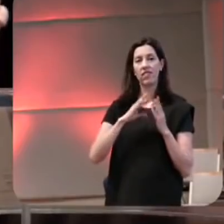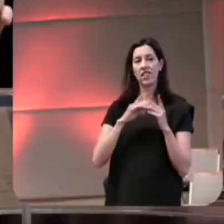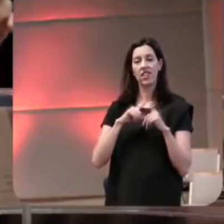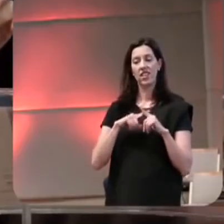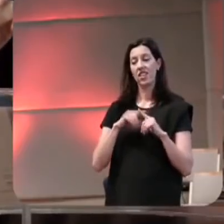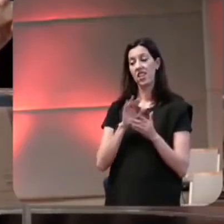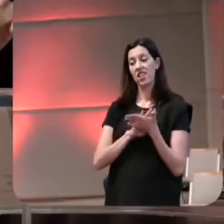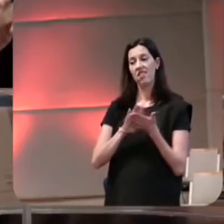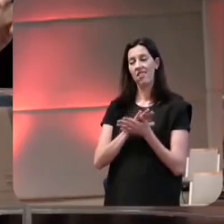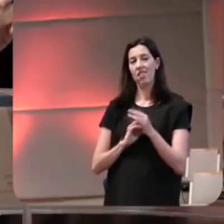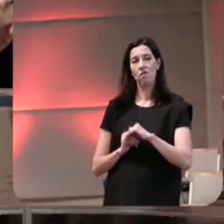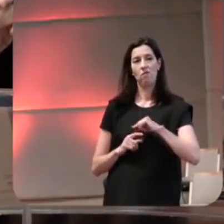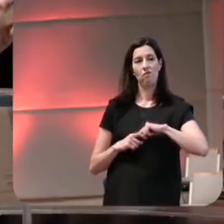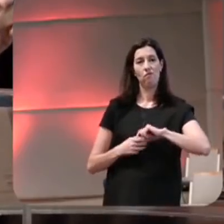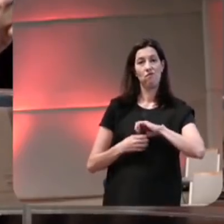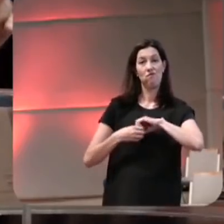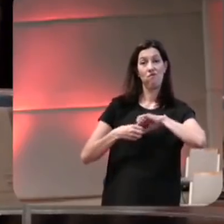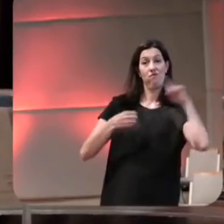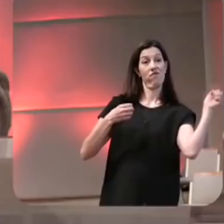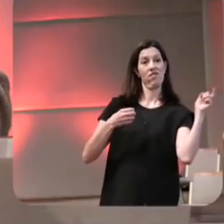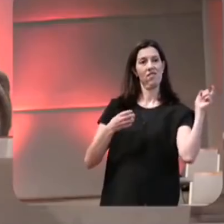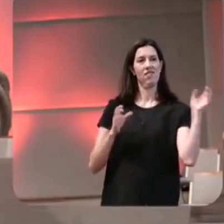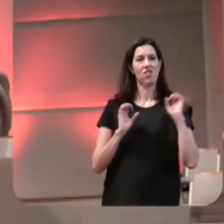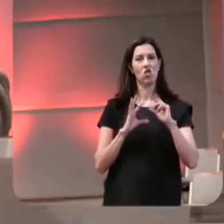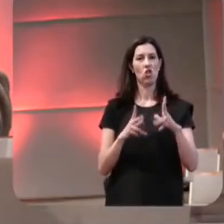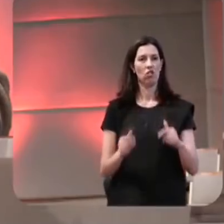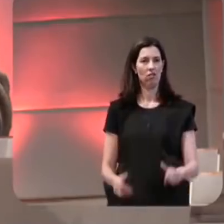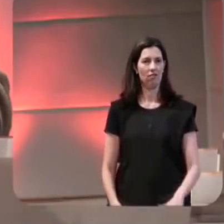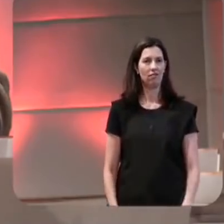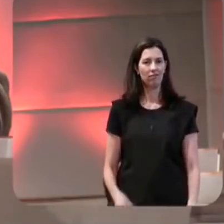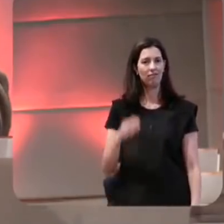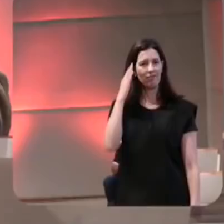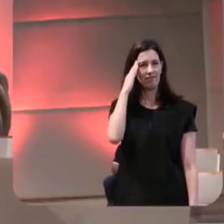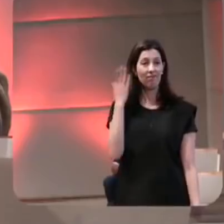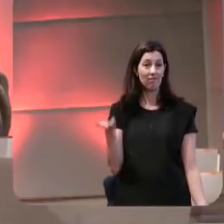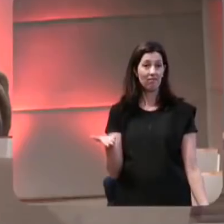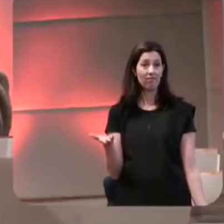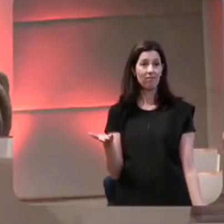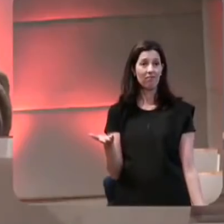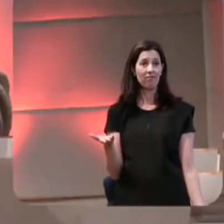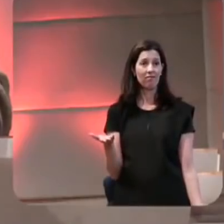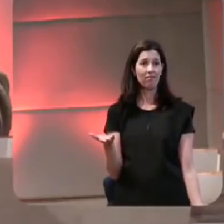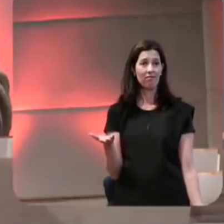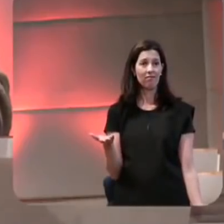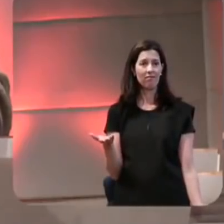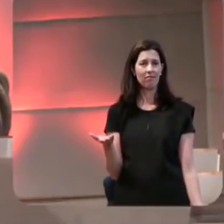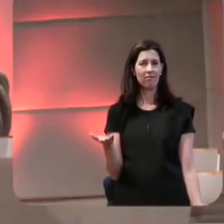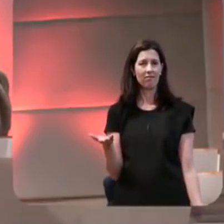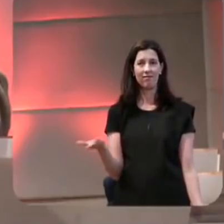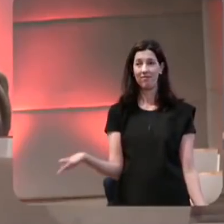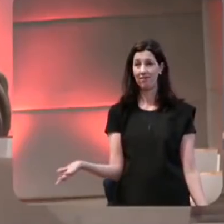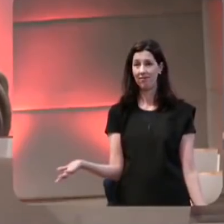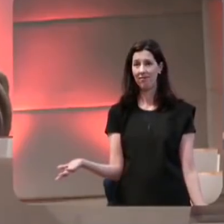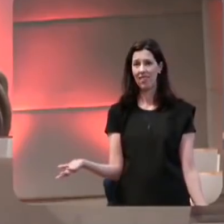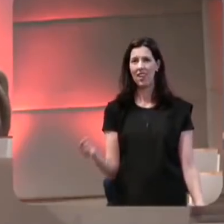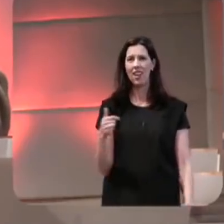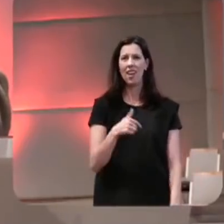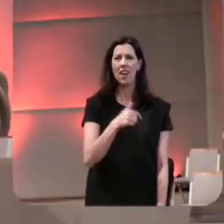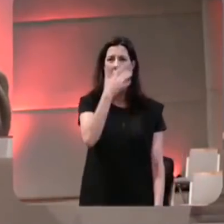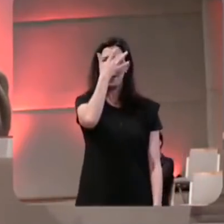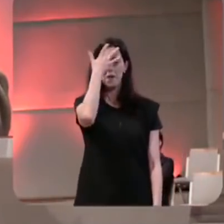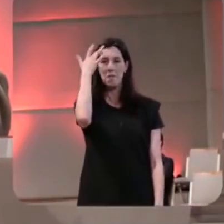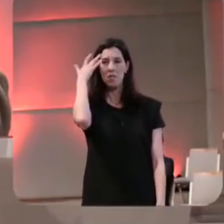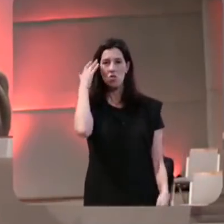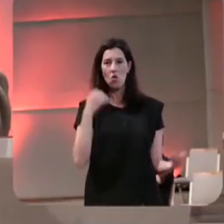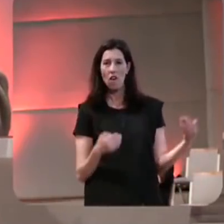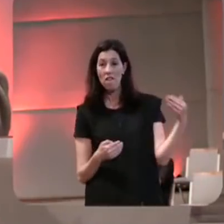Queridos, se a gente não consegue dizer para a nossa família onde está a nossa prioridade, você acredita que eles vão imaginar que isso